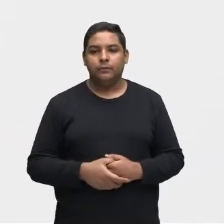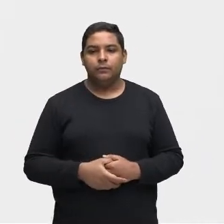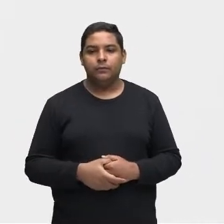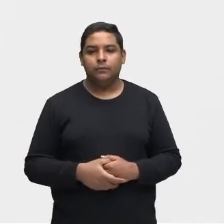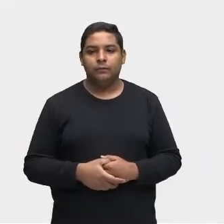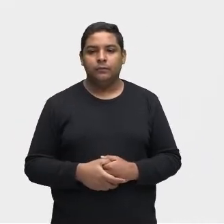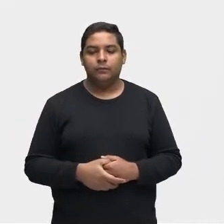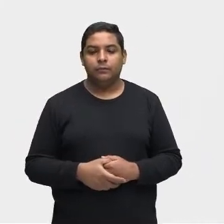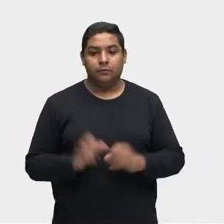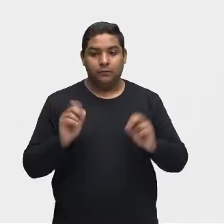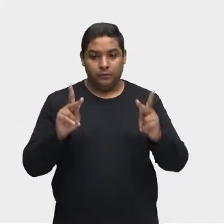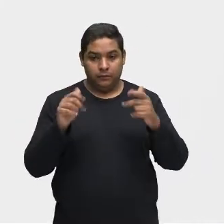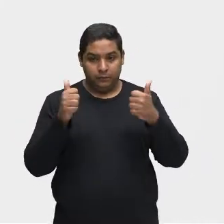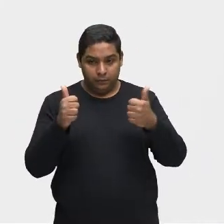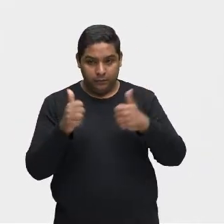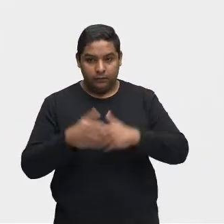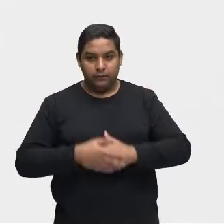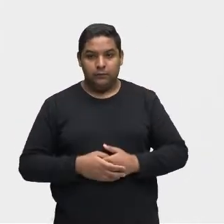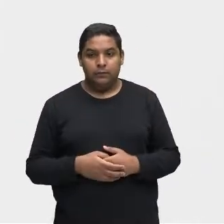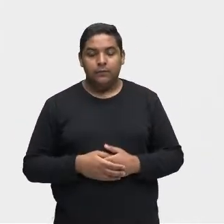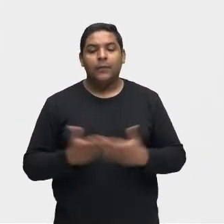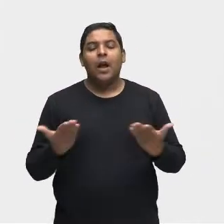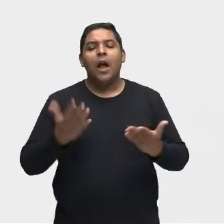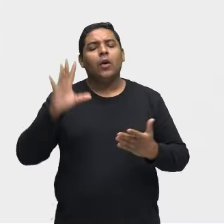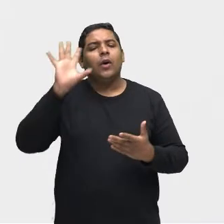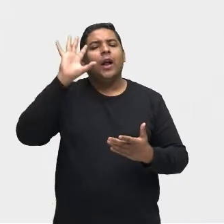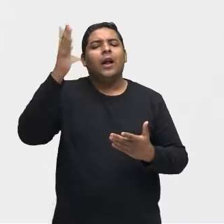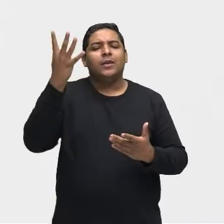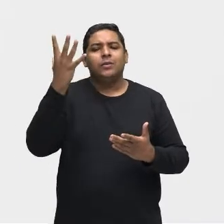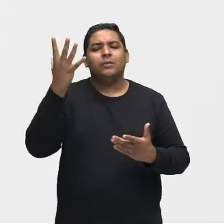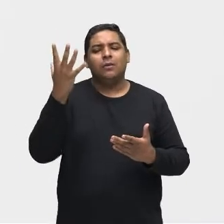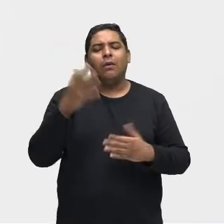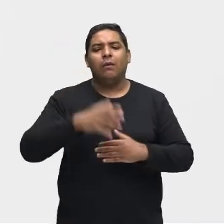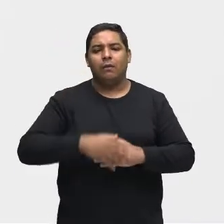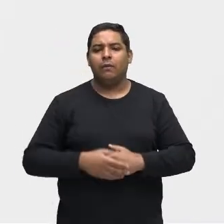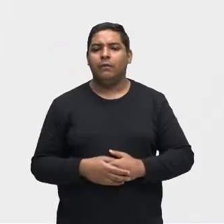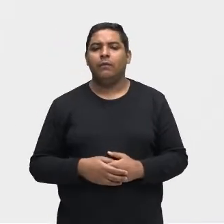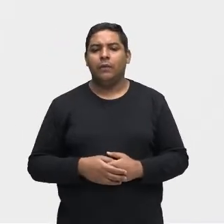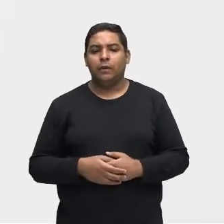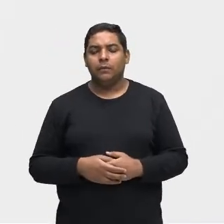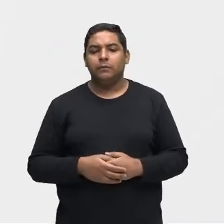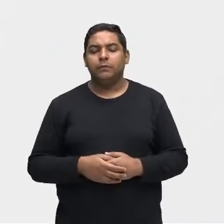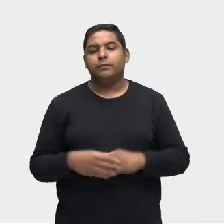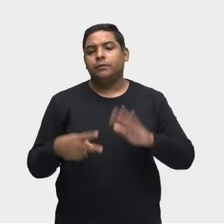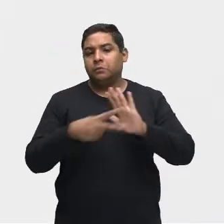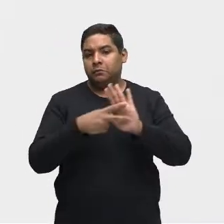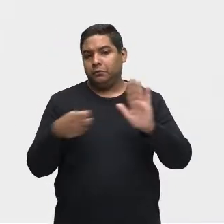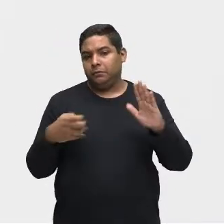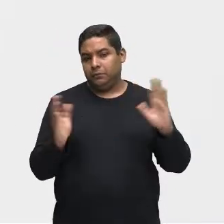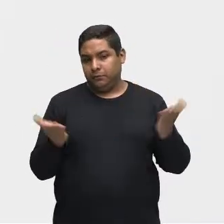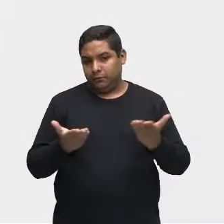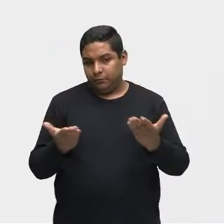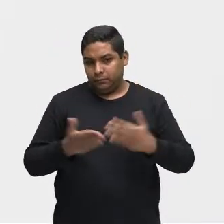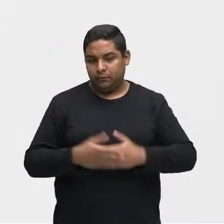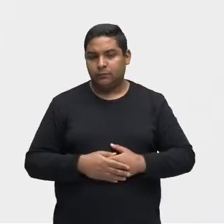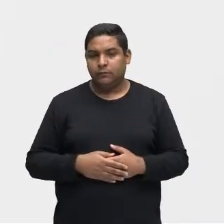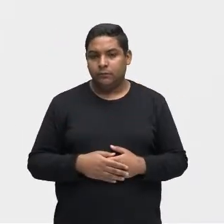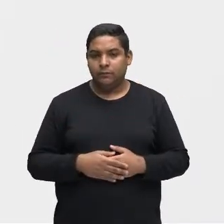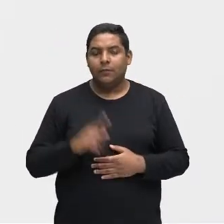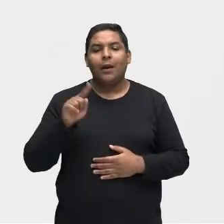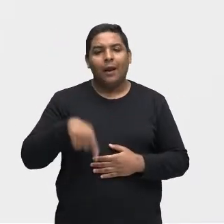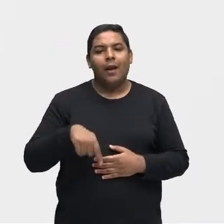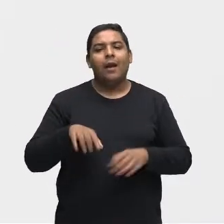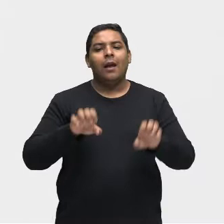25. Beleza? Então, vamos resolver agora esta pequena igualdade, que é uma